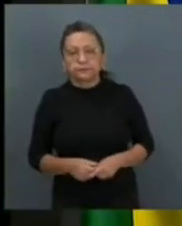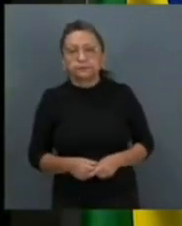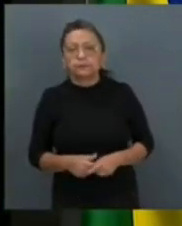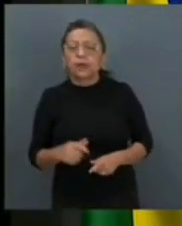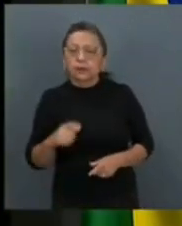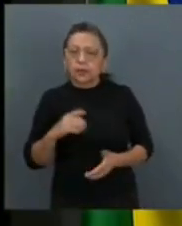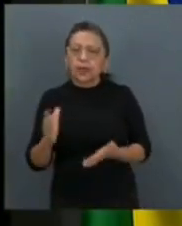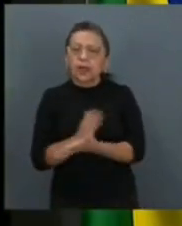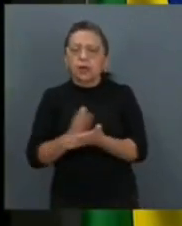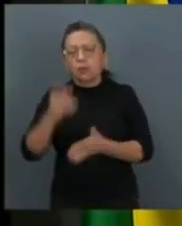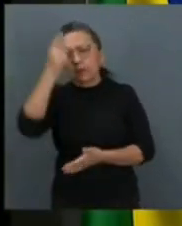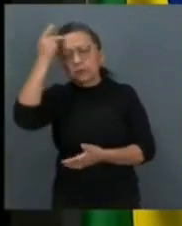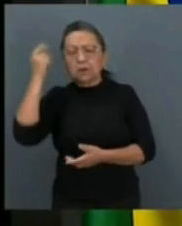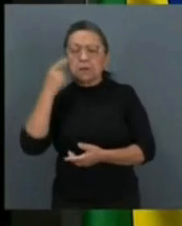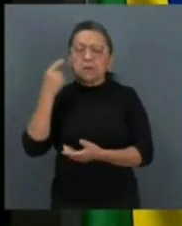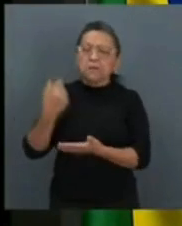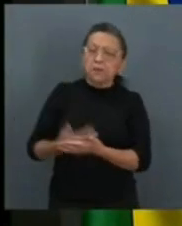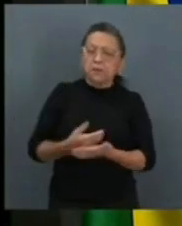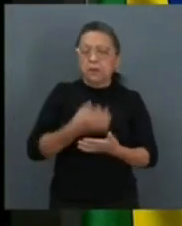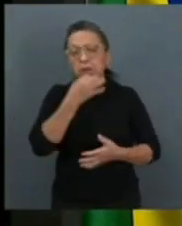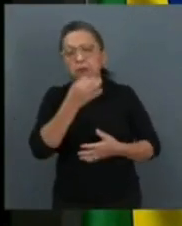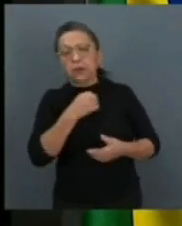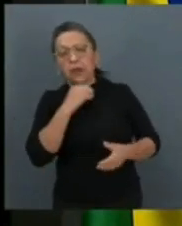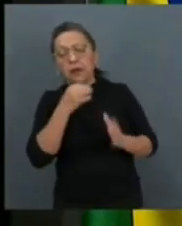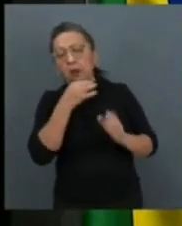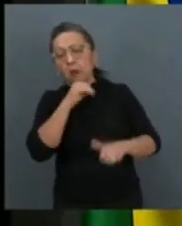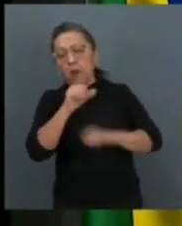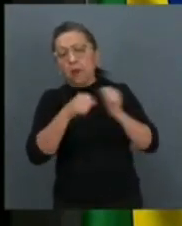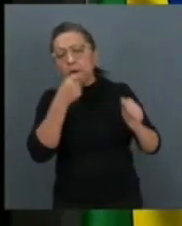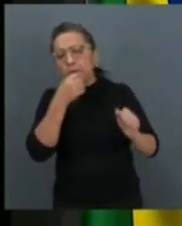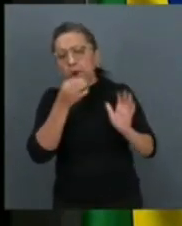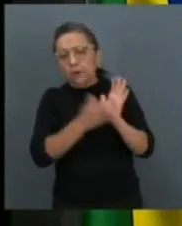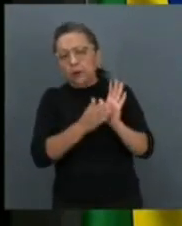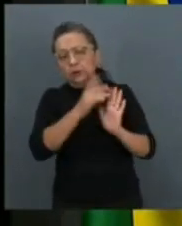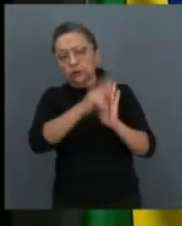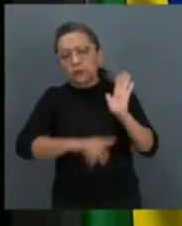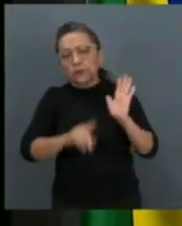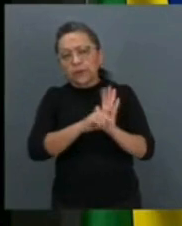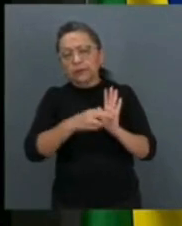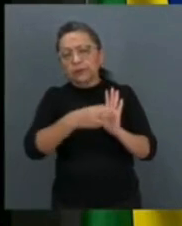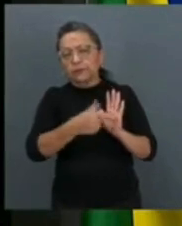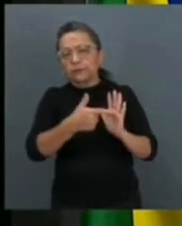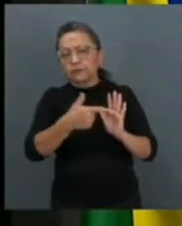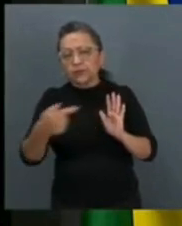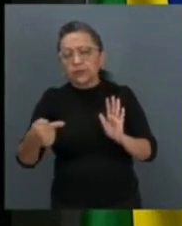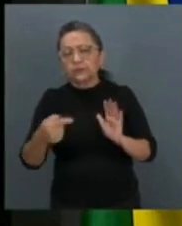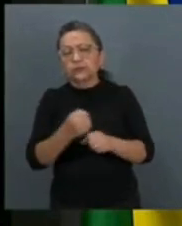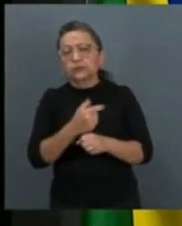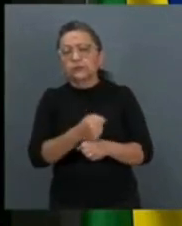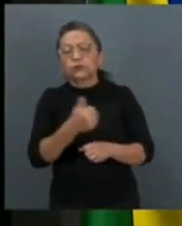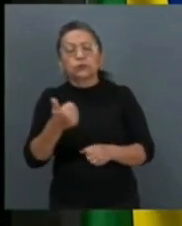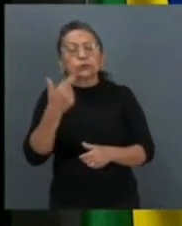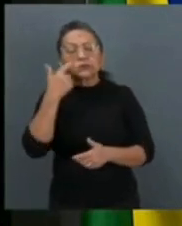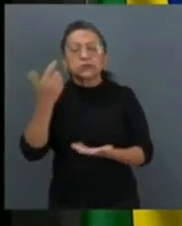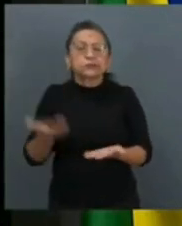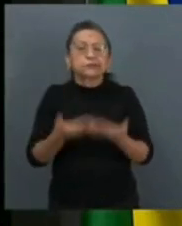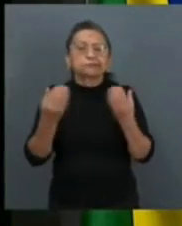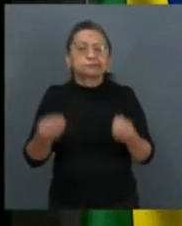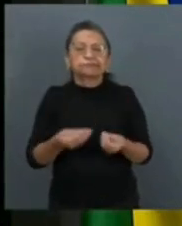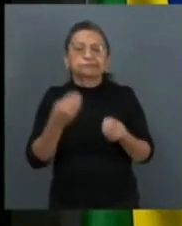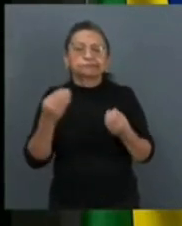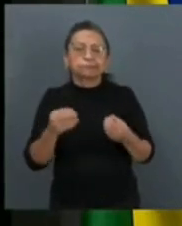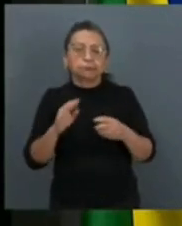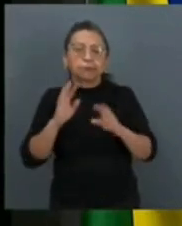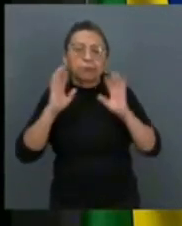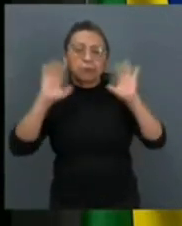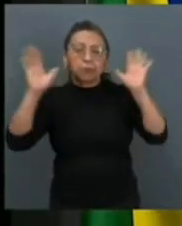Alguns podem achar que as alterações da proposta do PL 327 de 2021 sejam quase uma utopia,